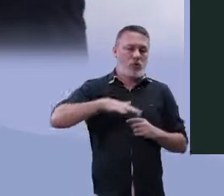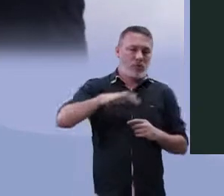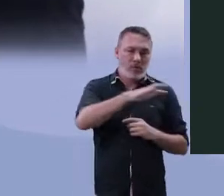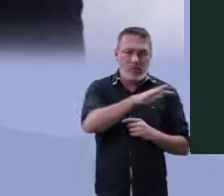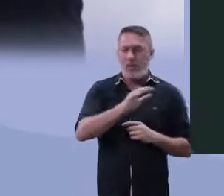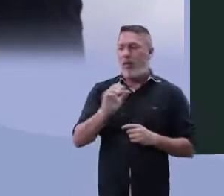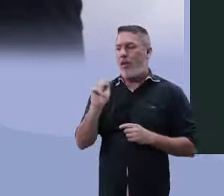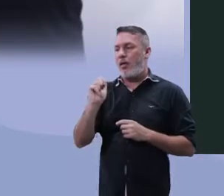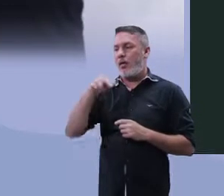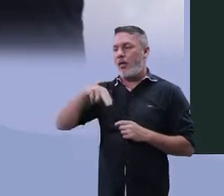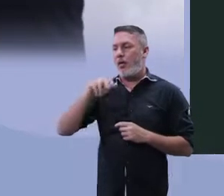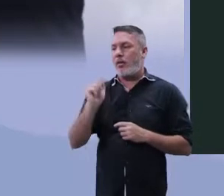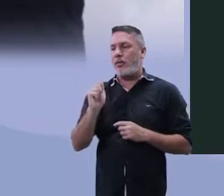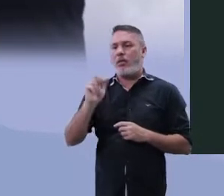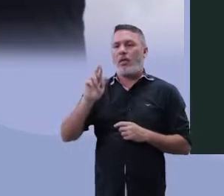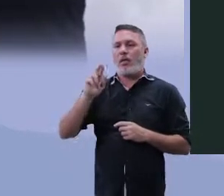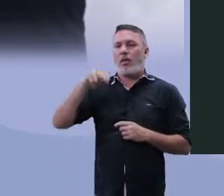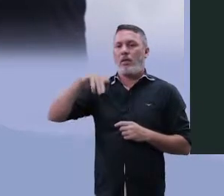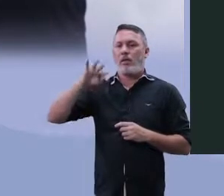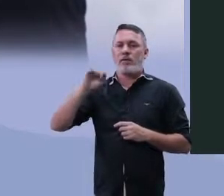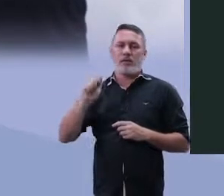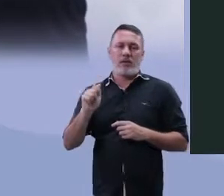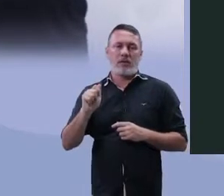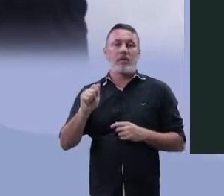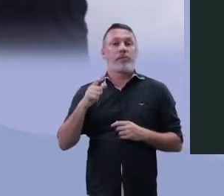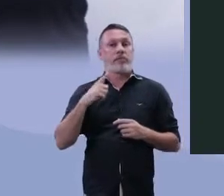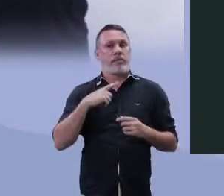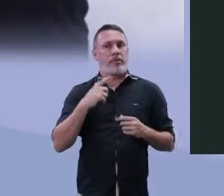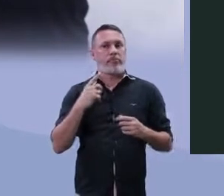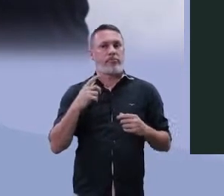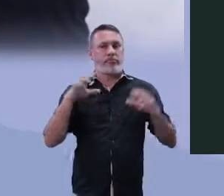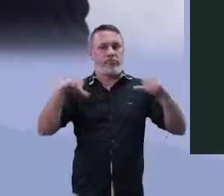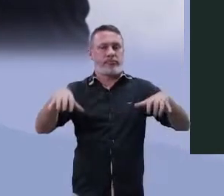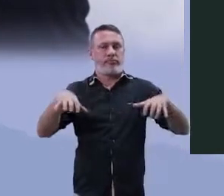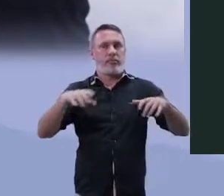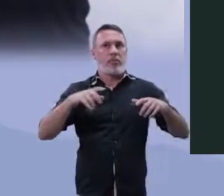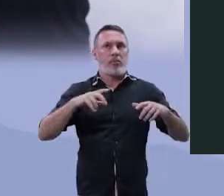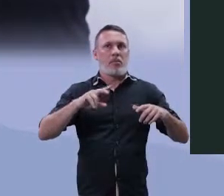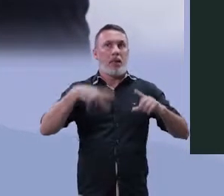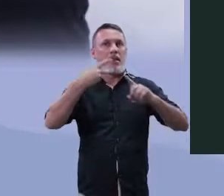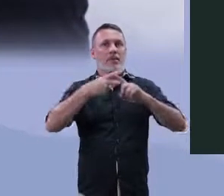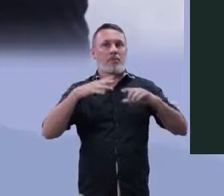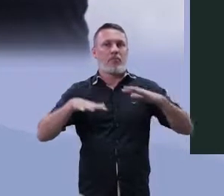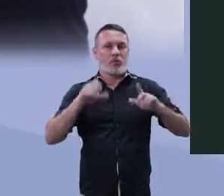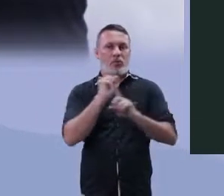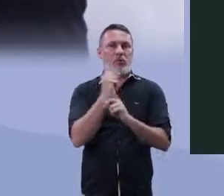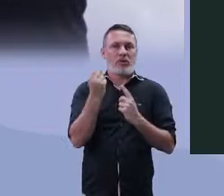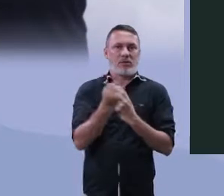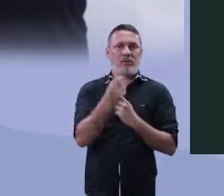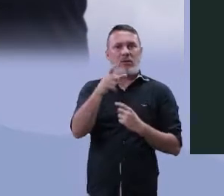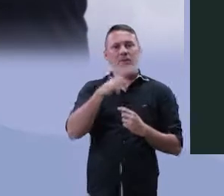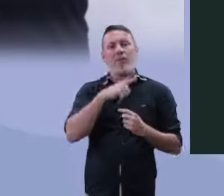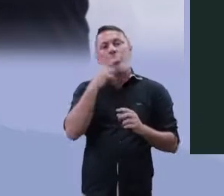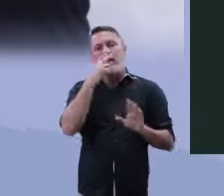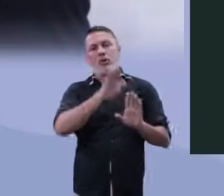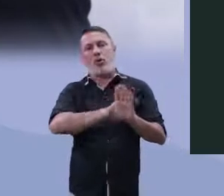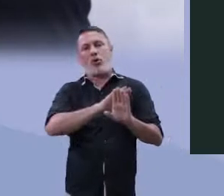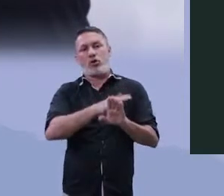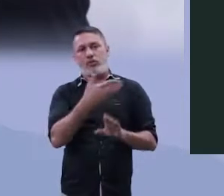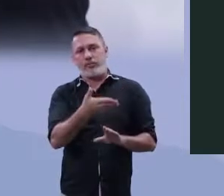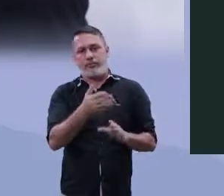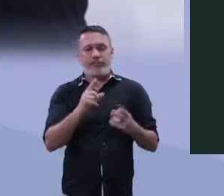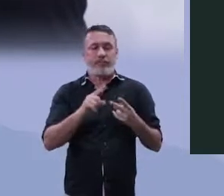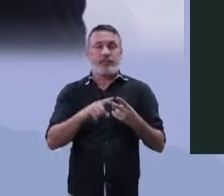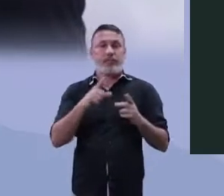com a possibilidade de transformação social. Então, aí já é um nível maior de organização desse movimento social, porque você tem uma definição